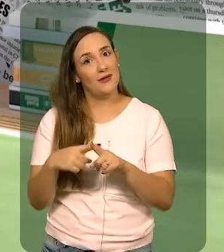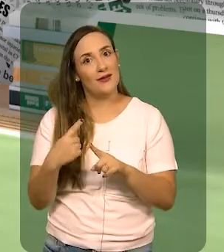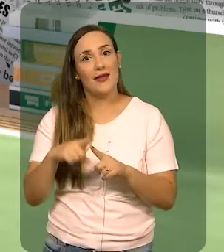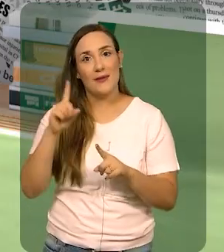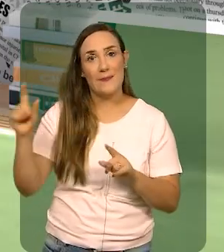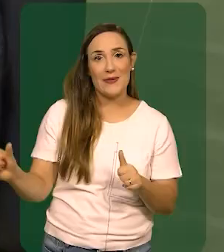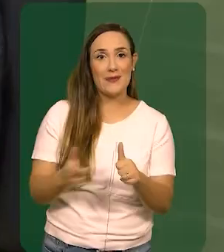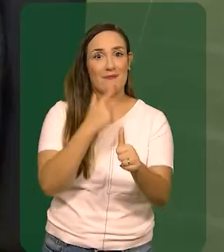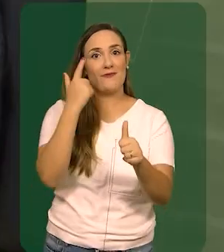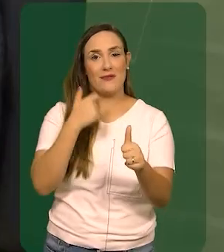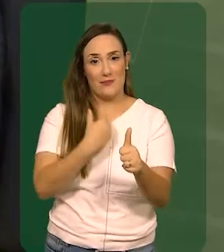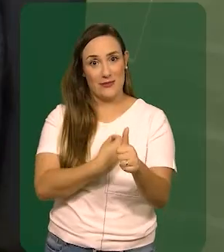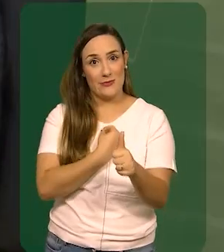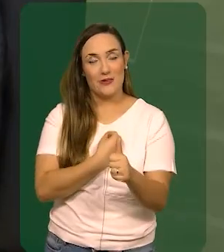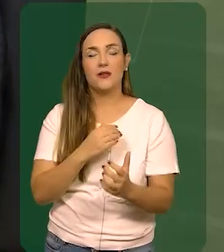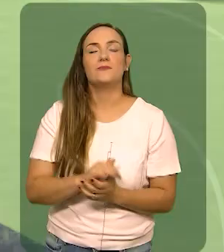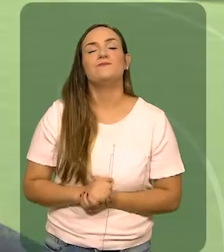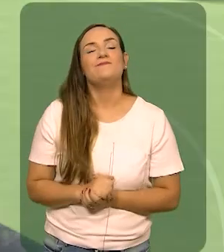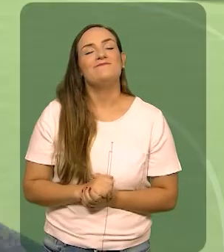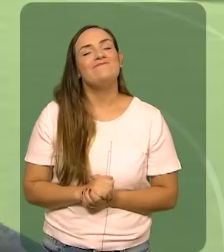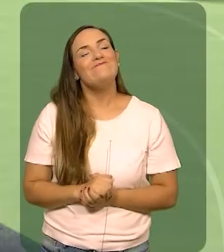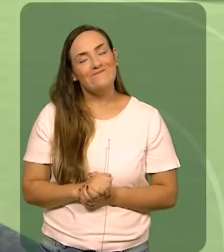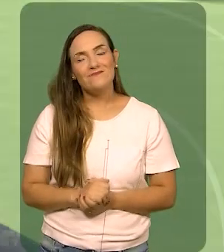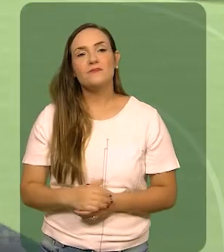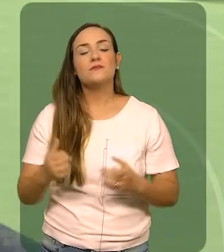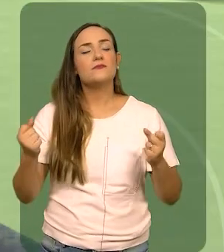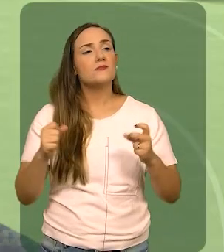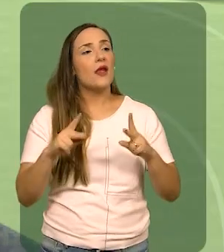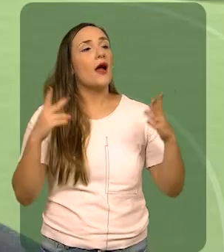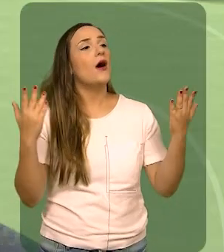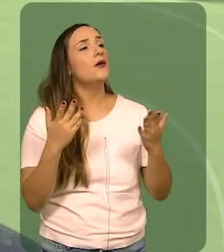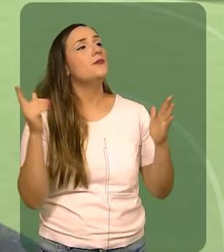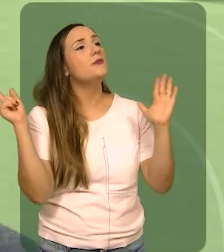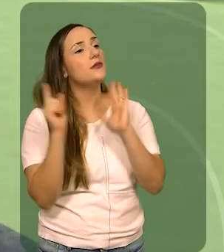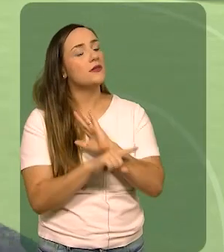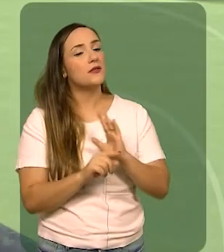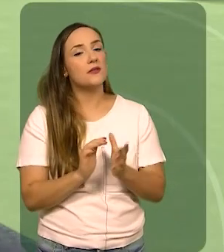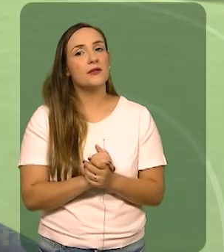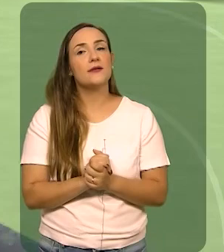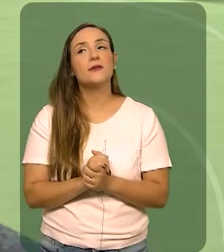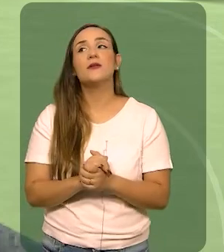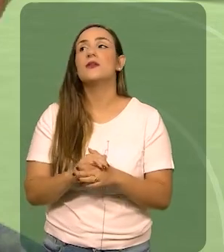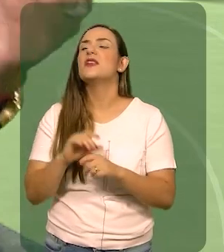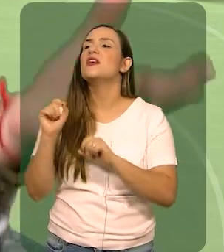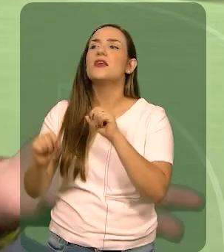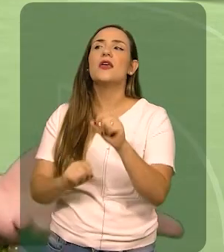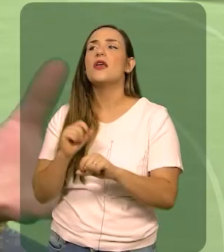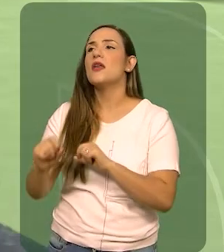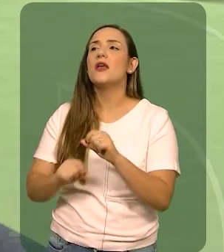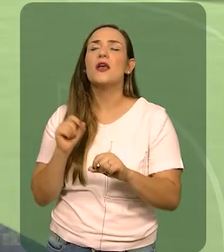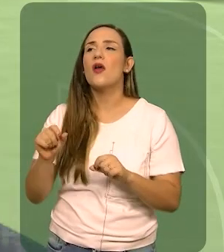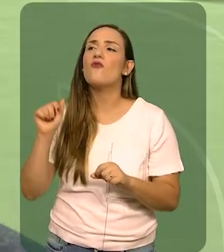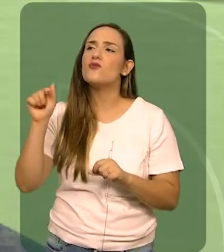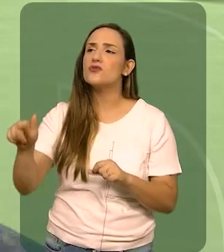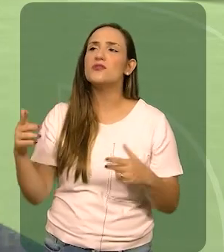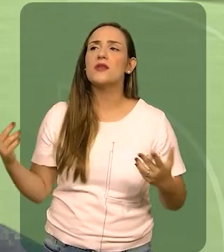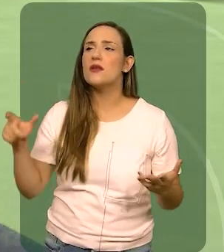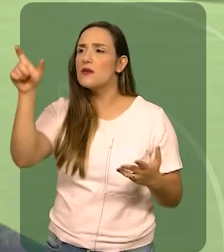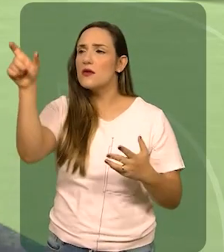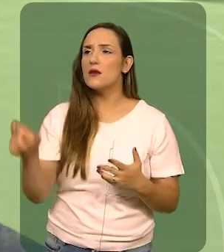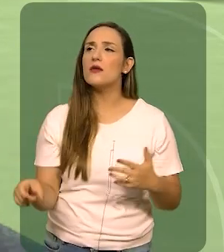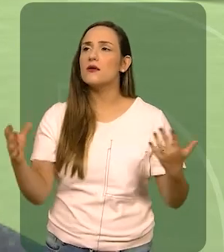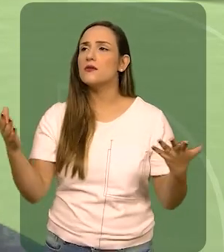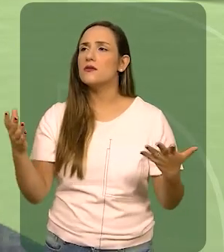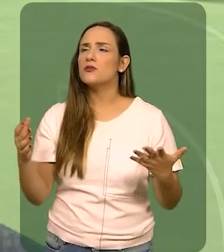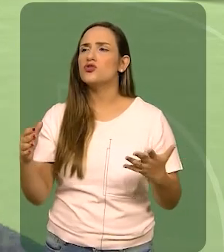primeira vez, né? Maicon, primeiramente eu gostaria que você nos falasse, quem é o Maicon? Esse